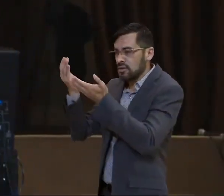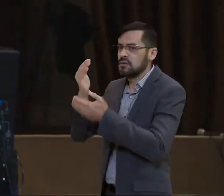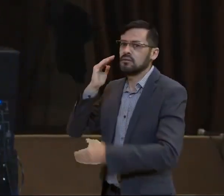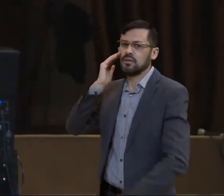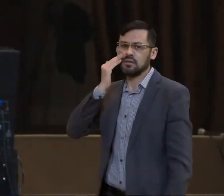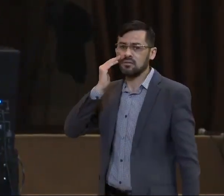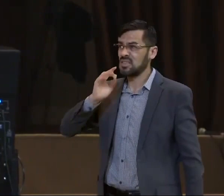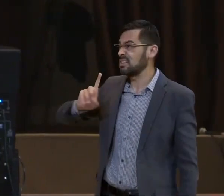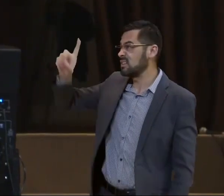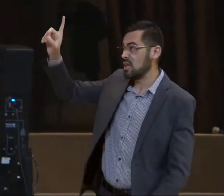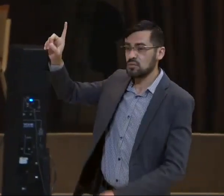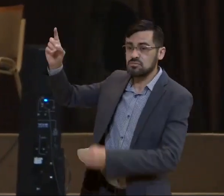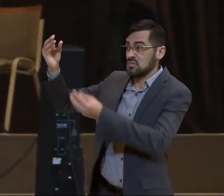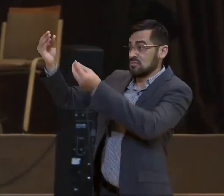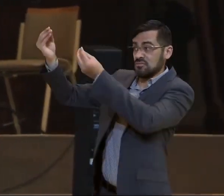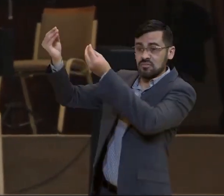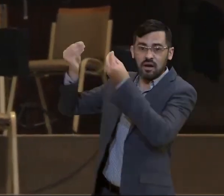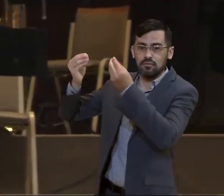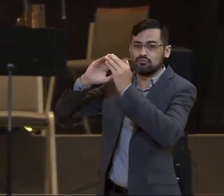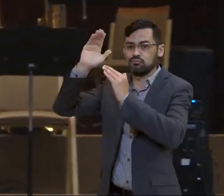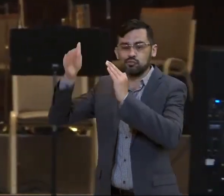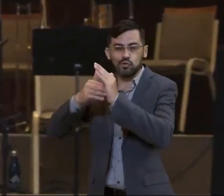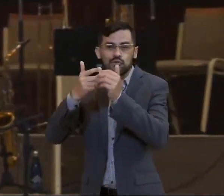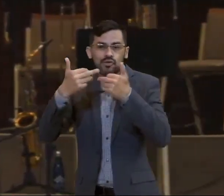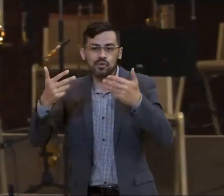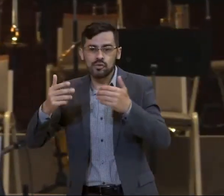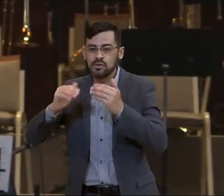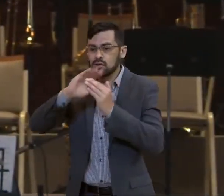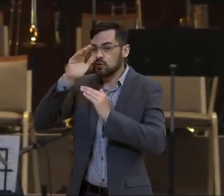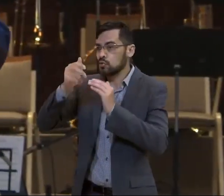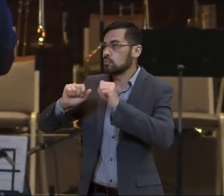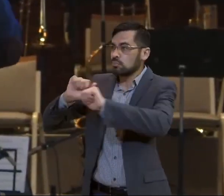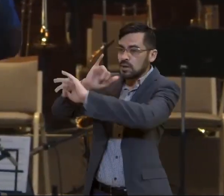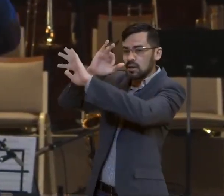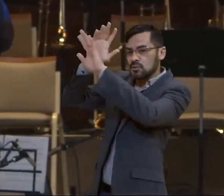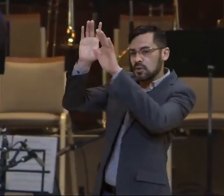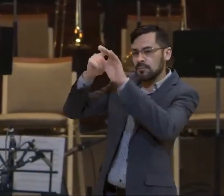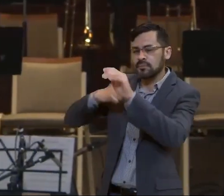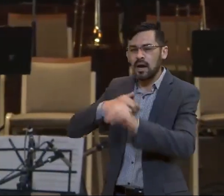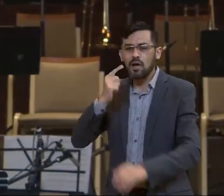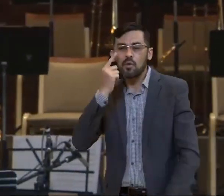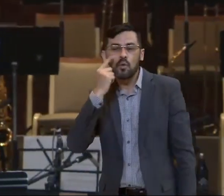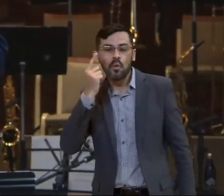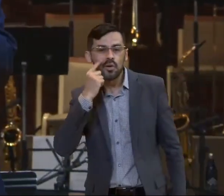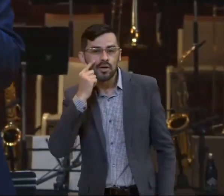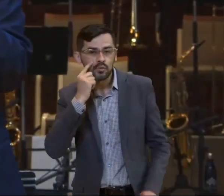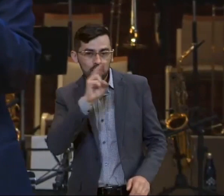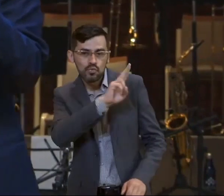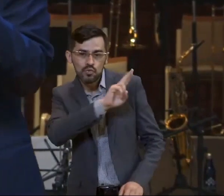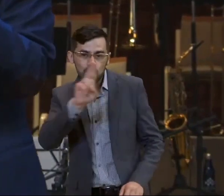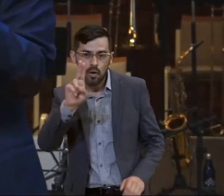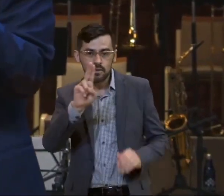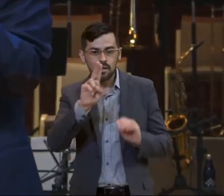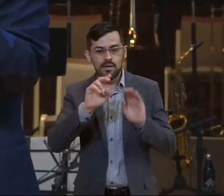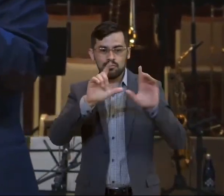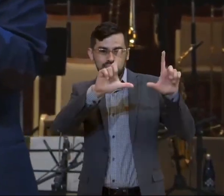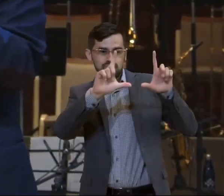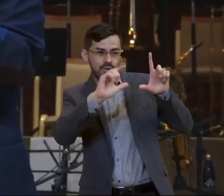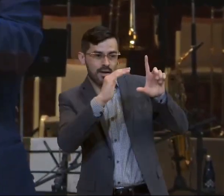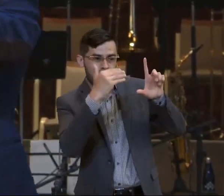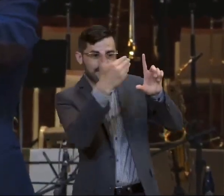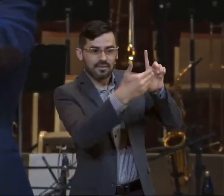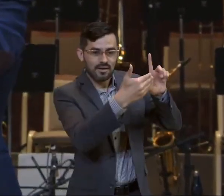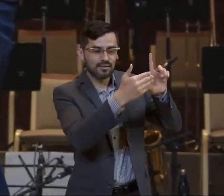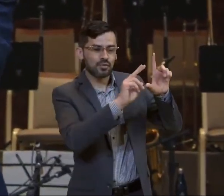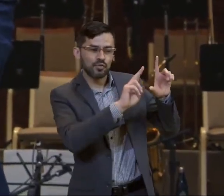dele e tudo era para a glória dele. E eu estava olhando os nomes das pessoas atrás dos quadros